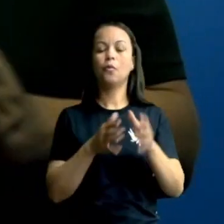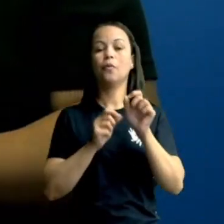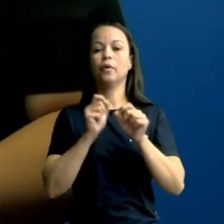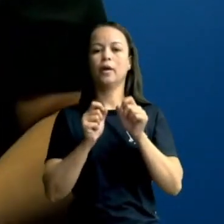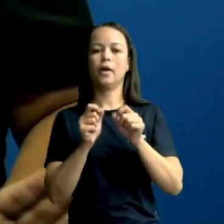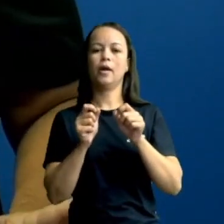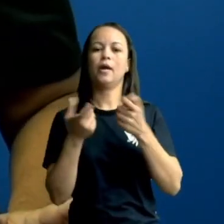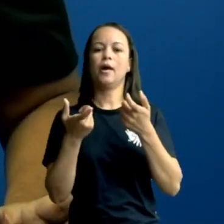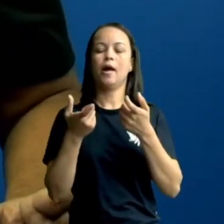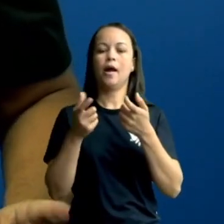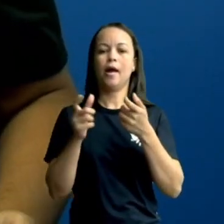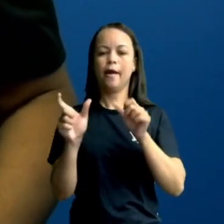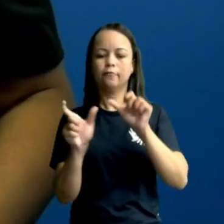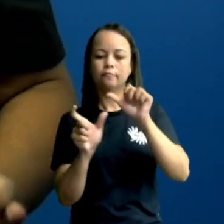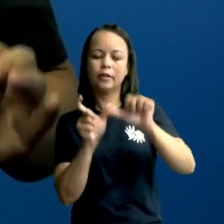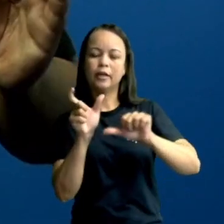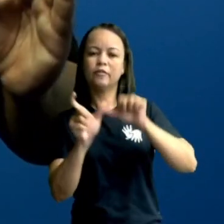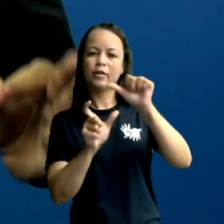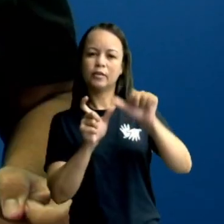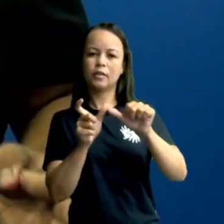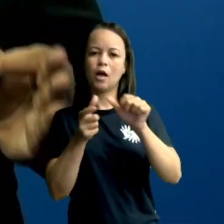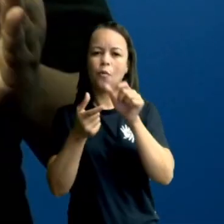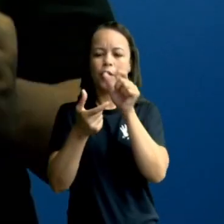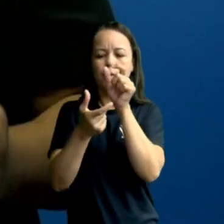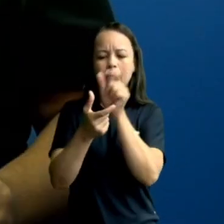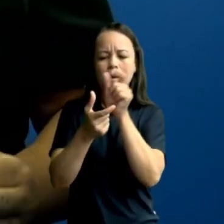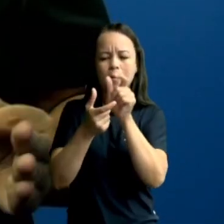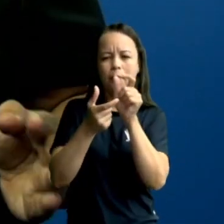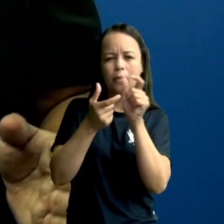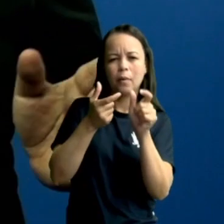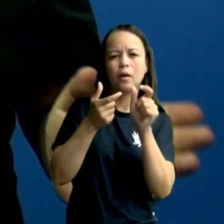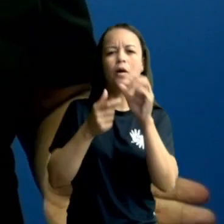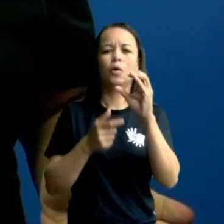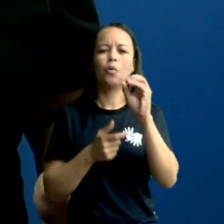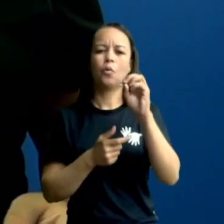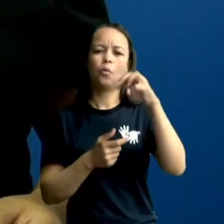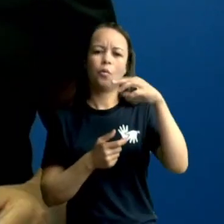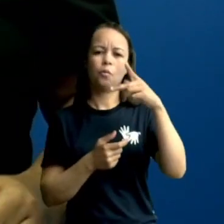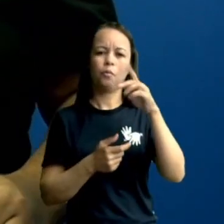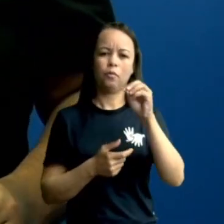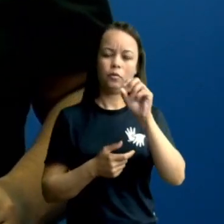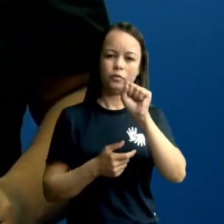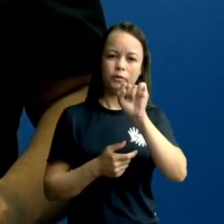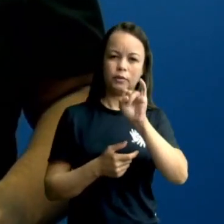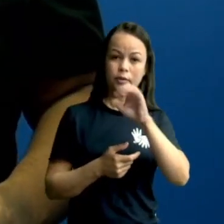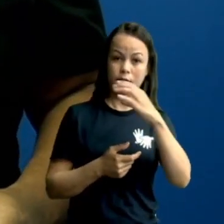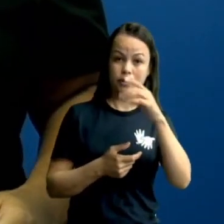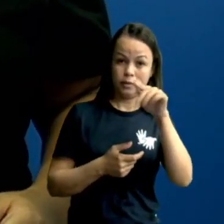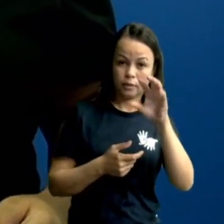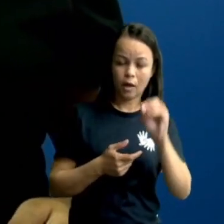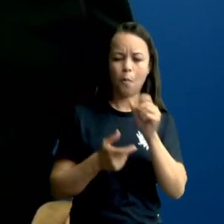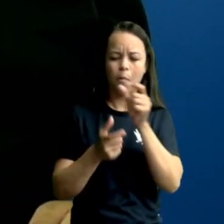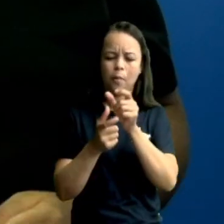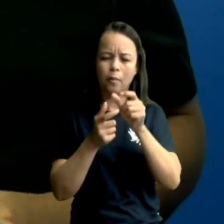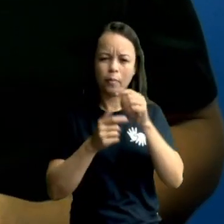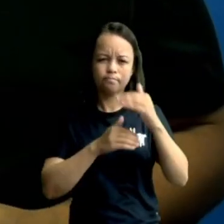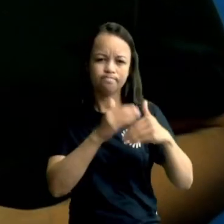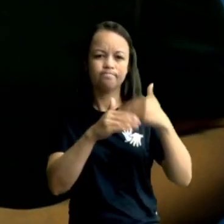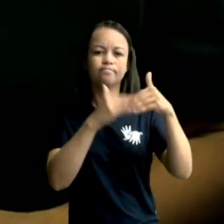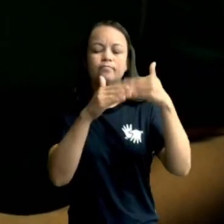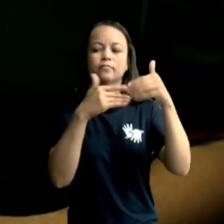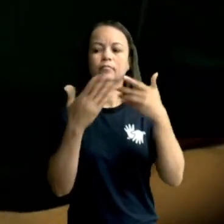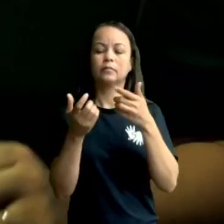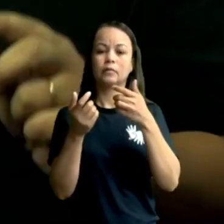derivação e composição. São os únicos processos de formação de palavras. Porém, existem exceções